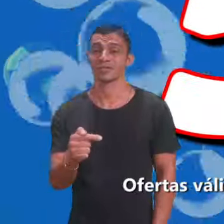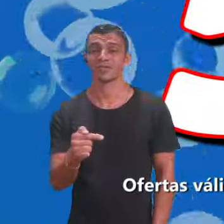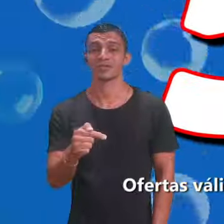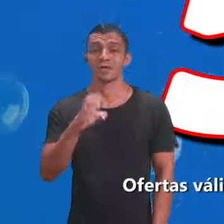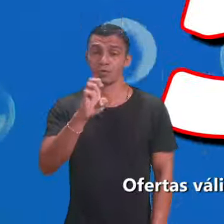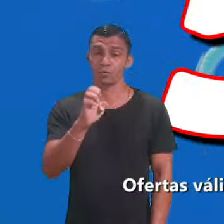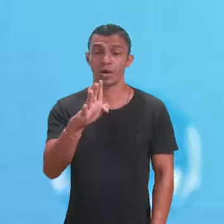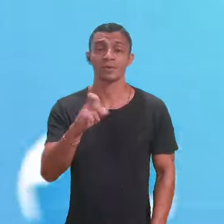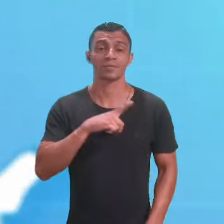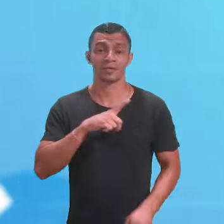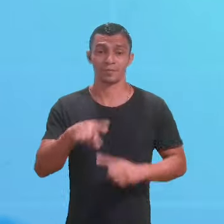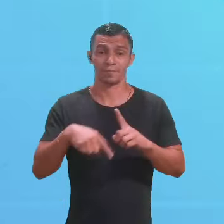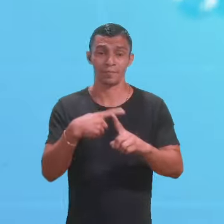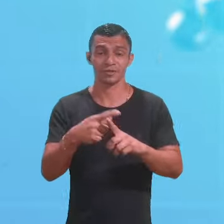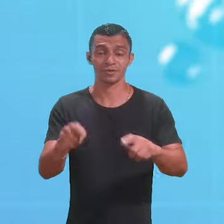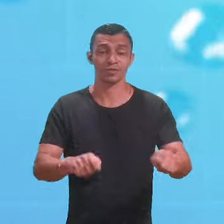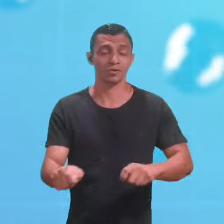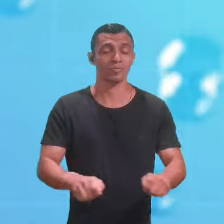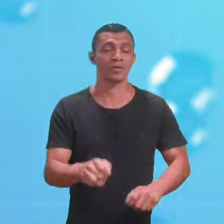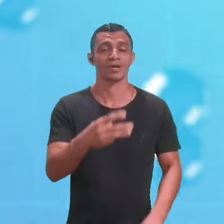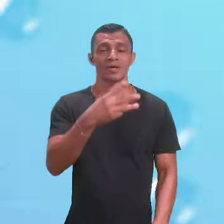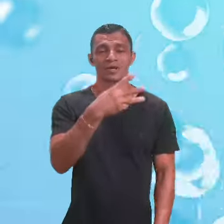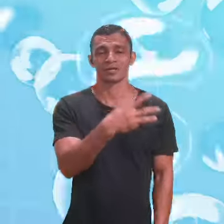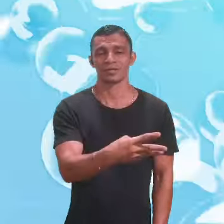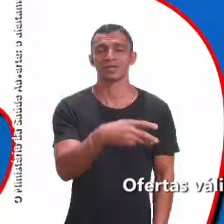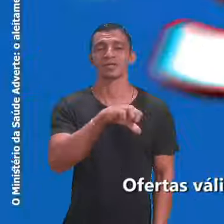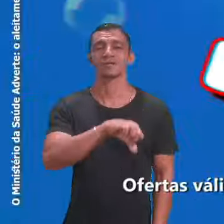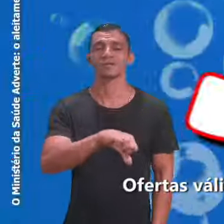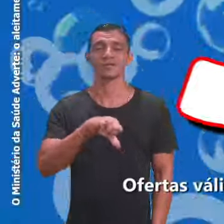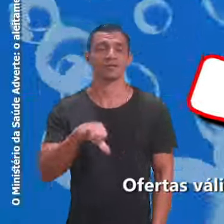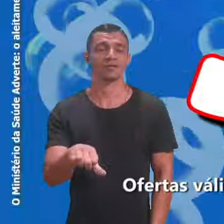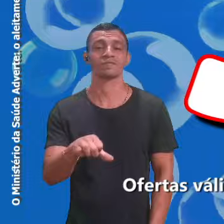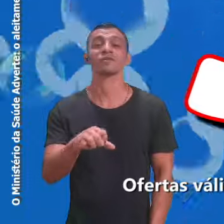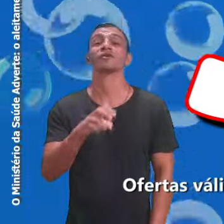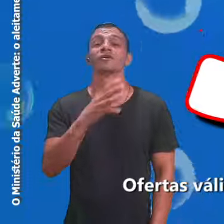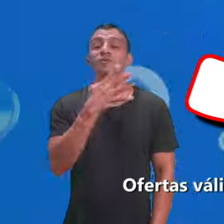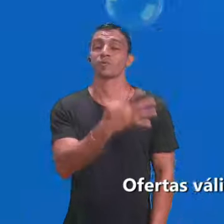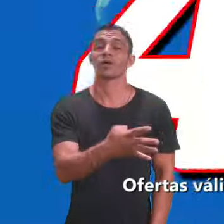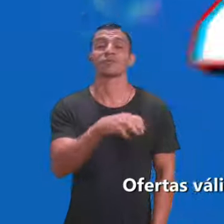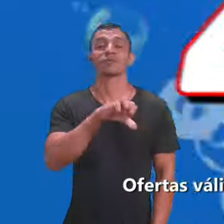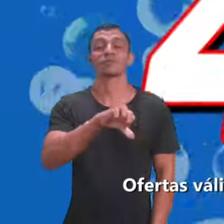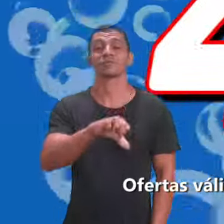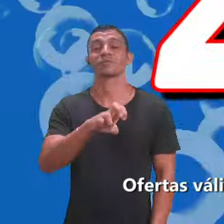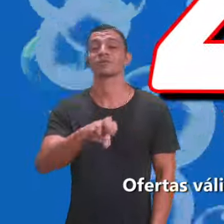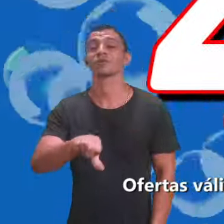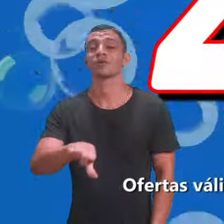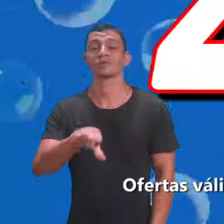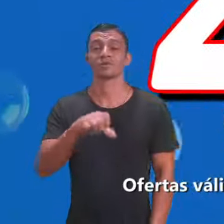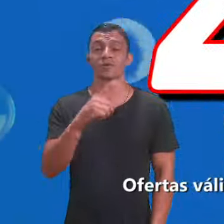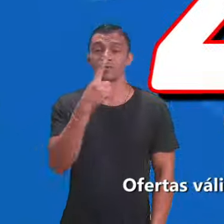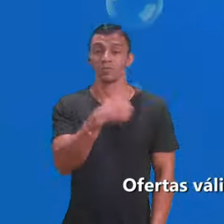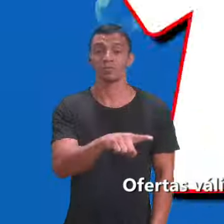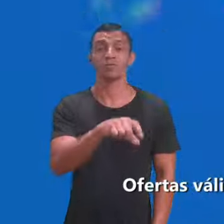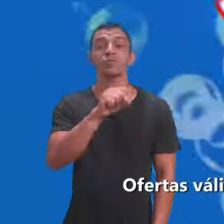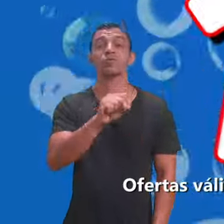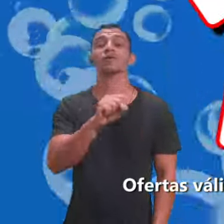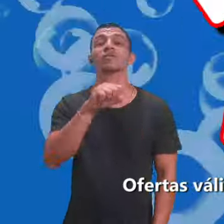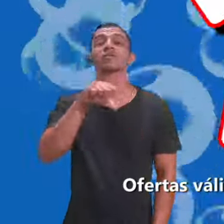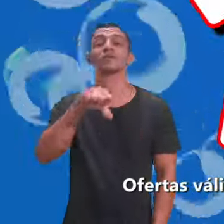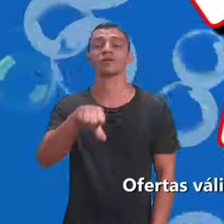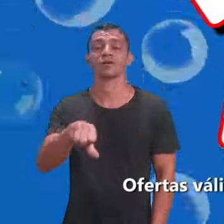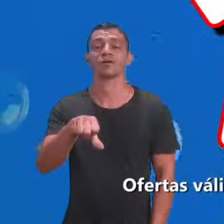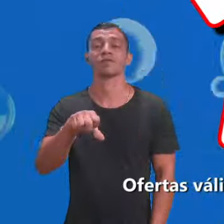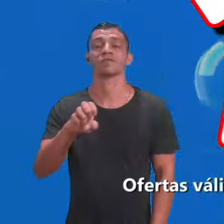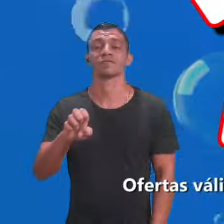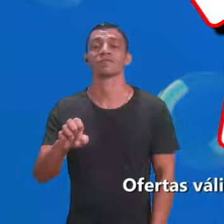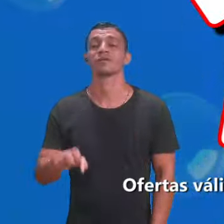sobreconcha, R$5,97. E no app tem mais economia. Leite LG, R$3,99. Green Crack, R$4,59 no app. Biscoito Negresco